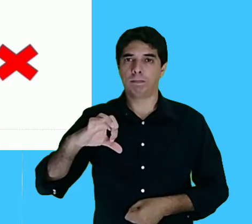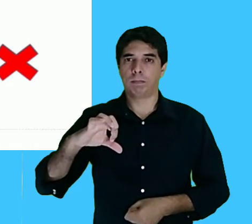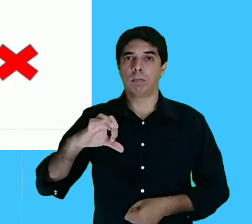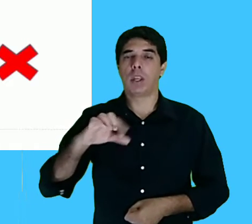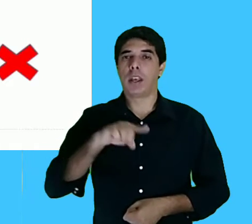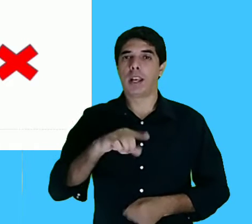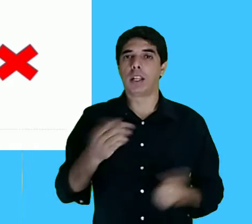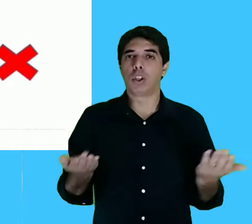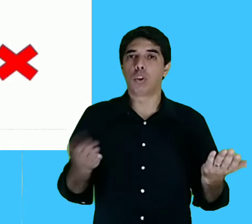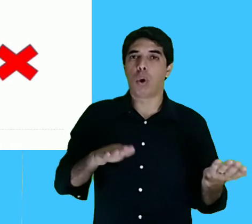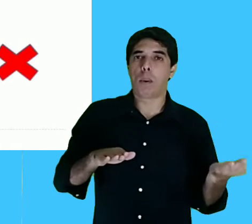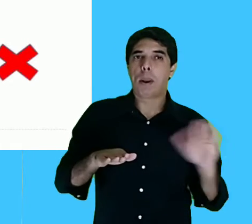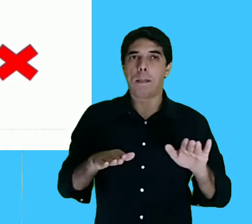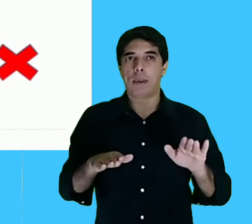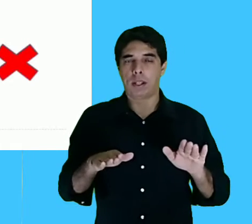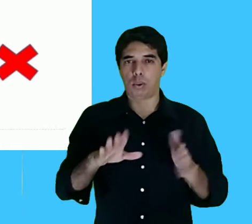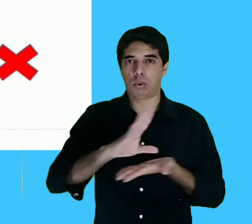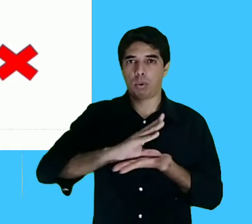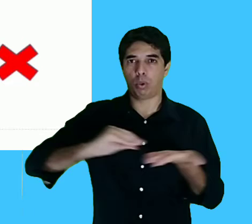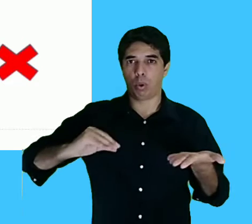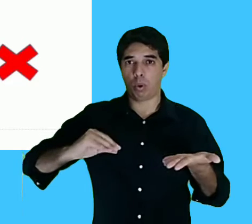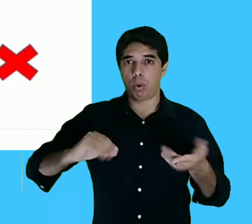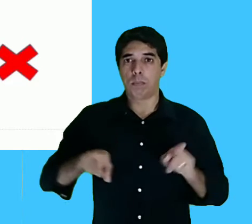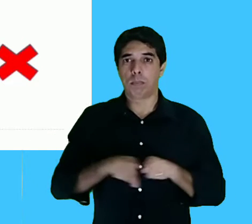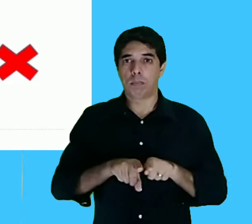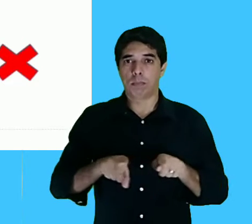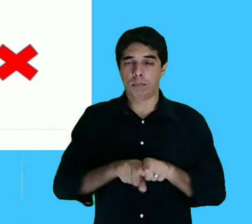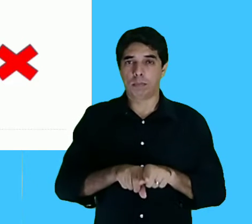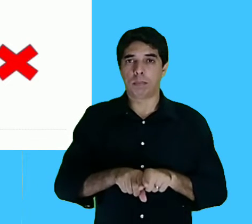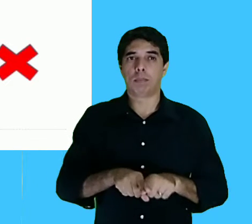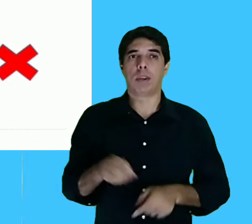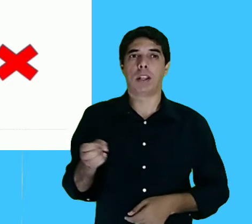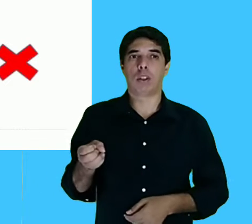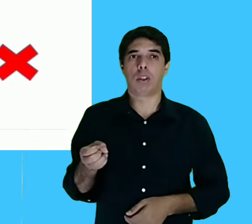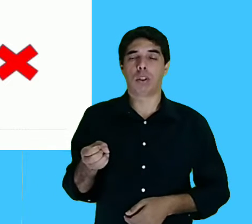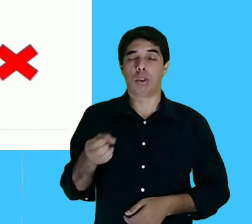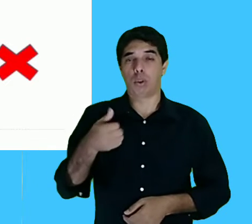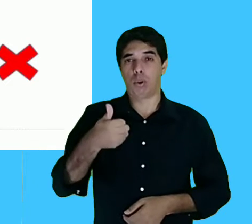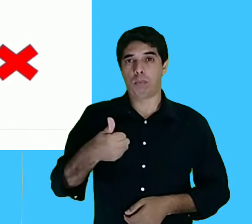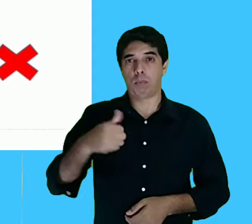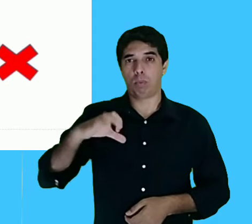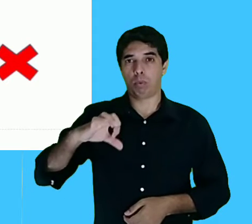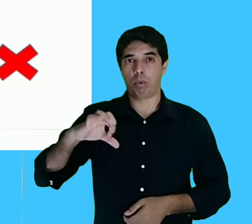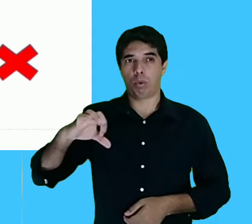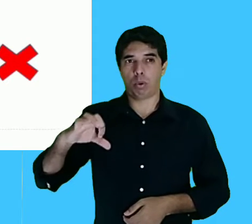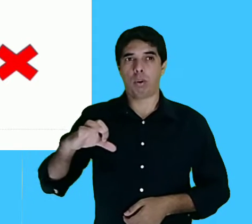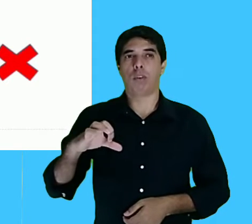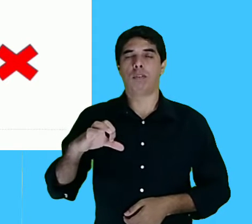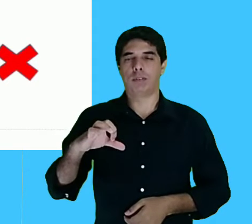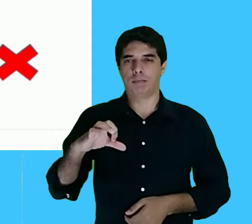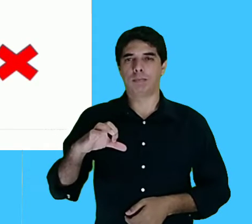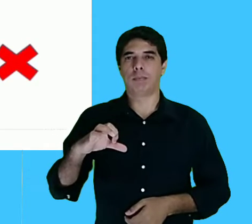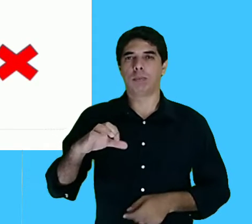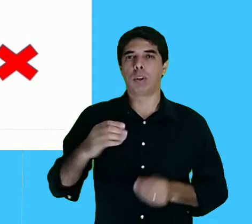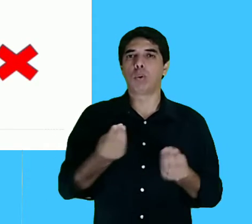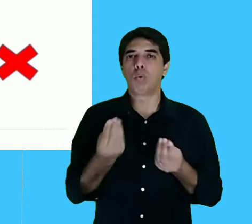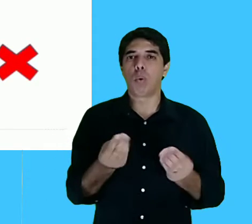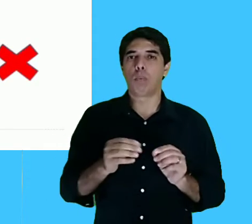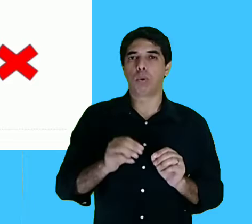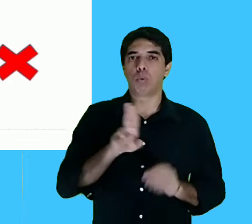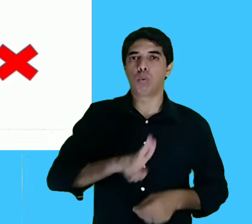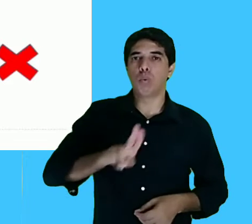de cópia, e a NBR 8.696, que fala sobre o emprego de escalas.